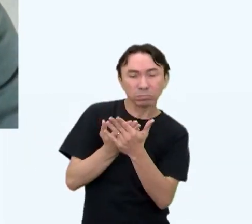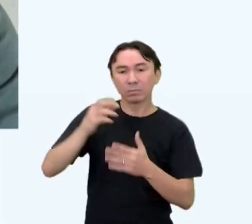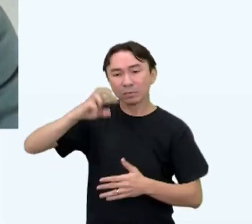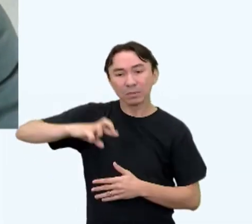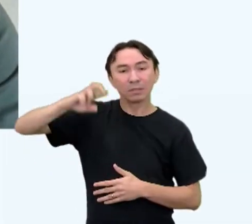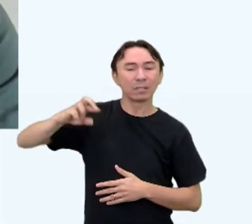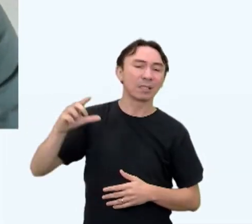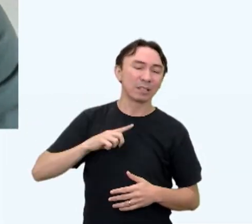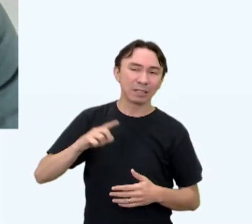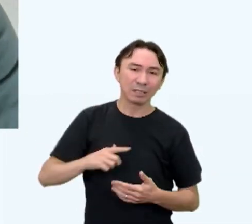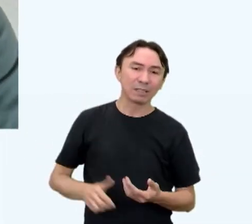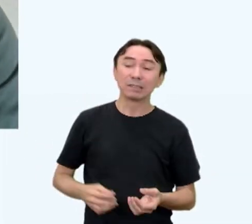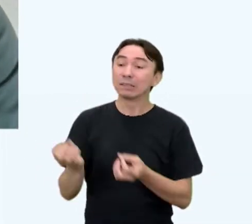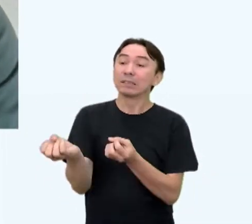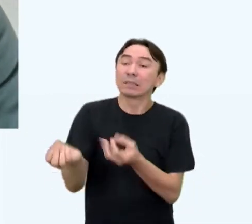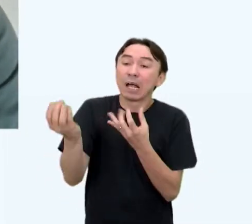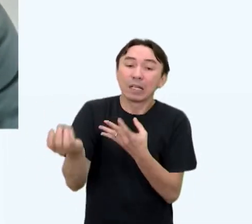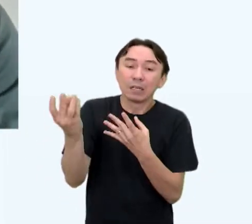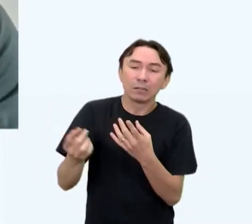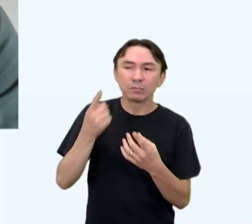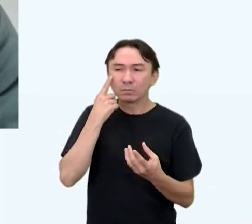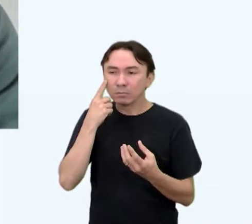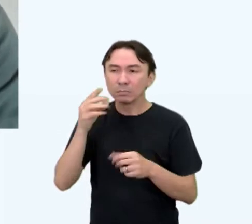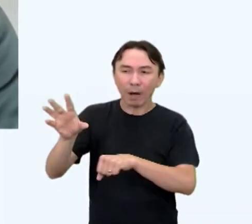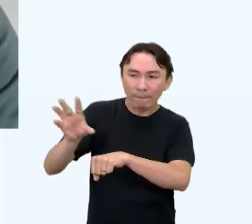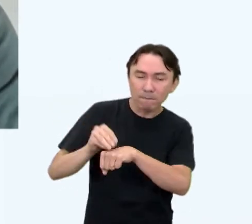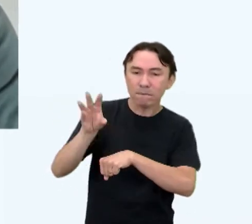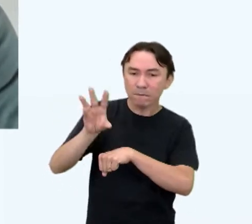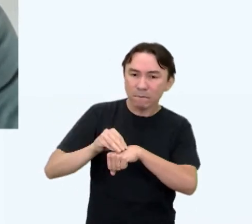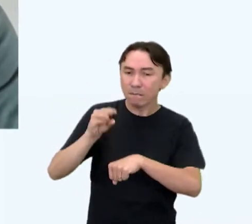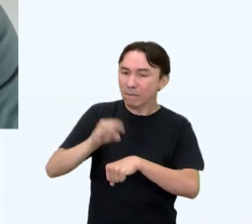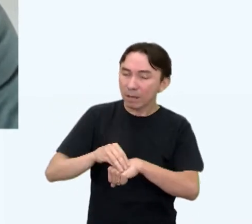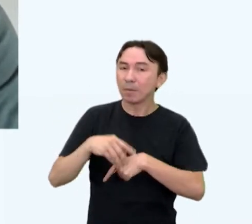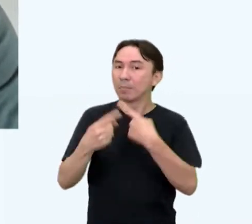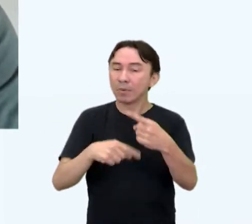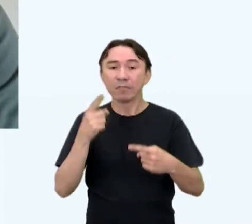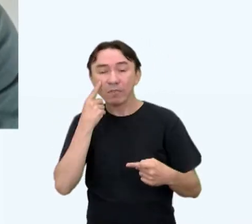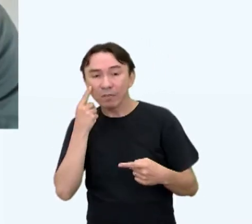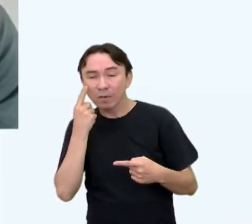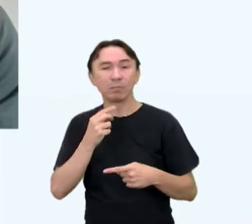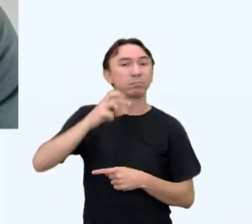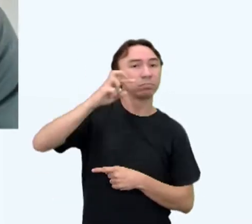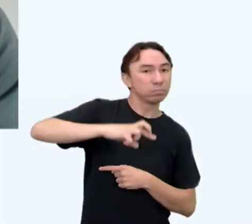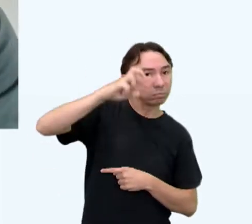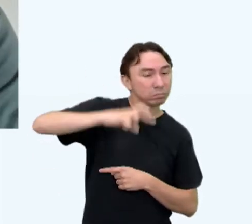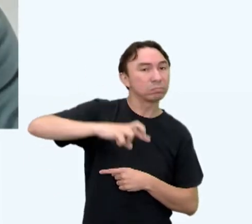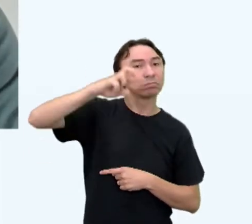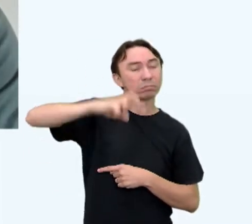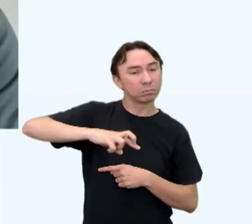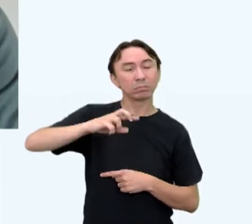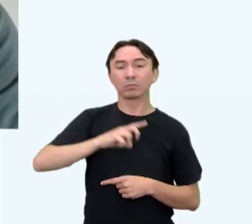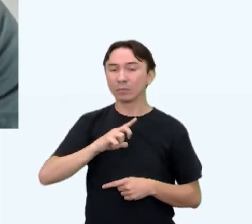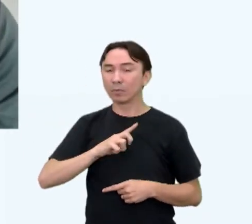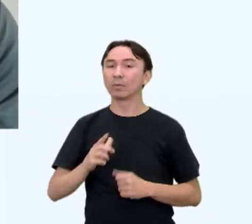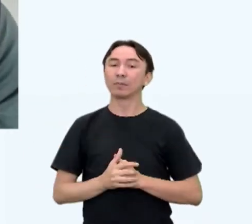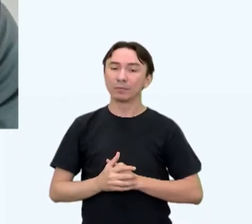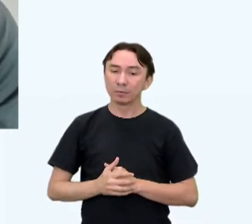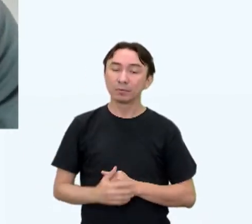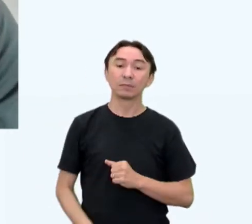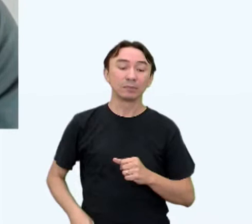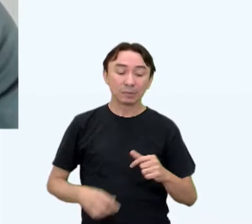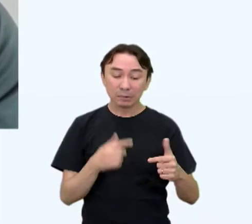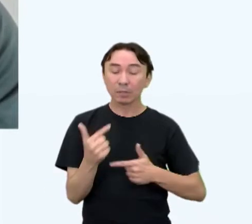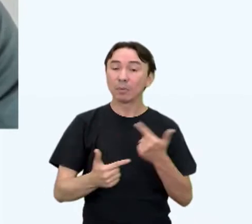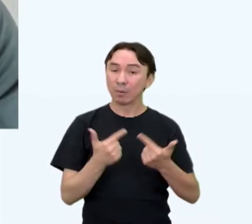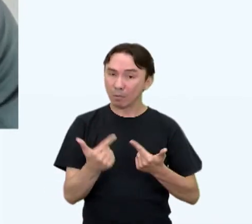sismográficas, e processamento desses dados para detecção de terremotos. Os objetivos desse trabalho são tanto